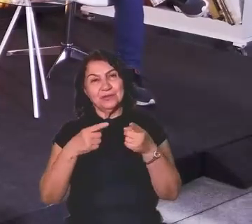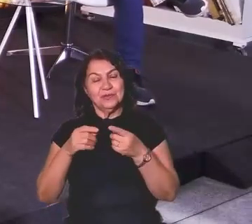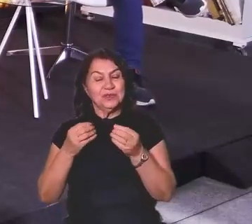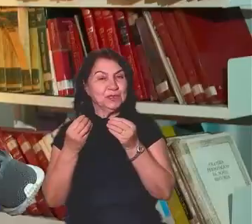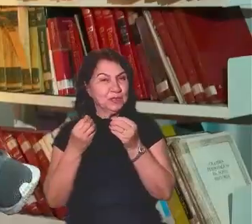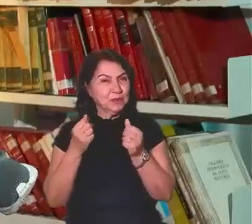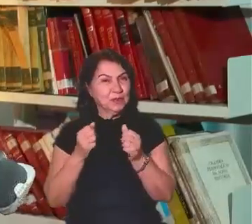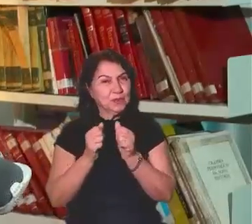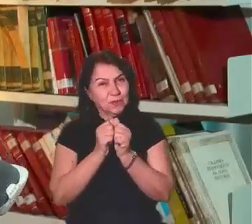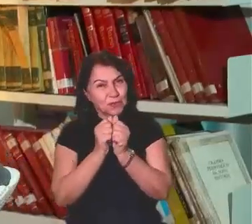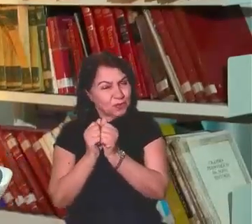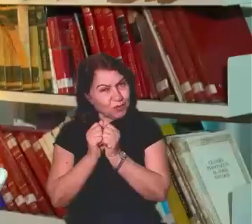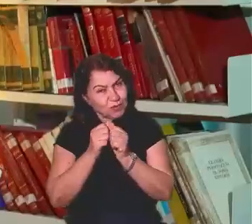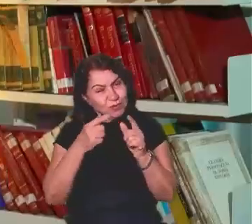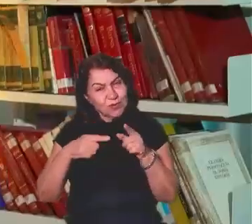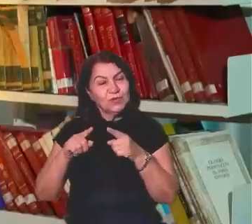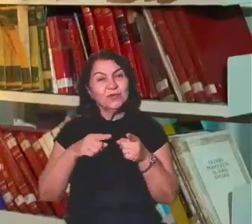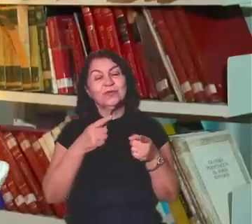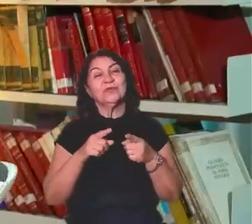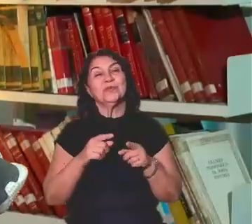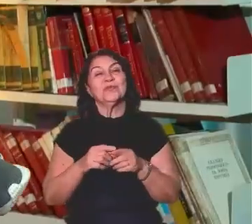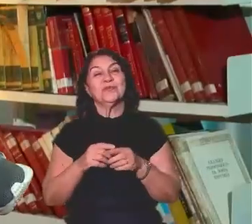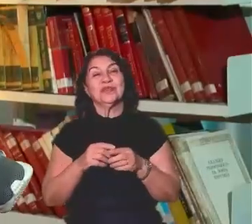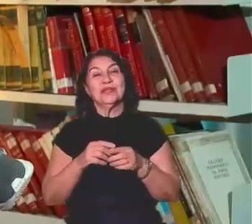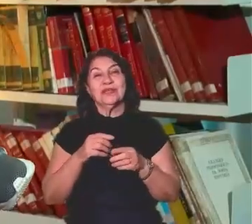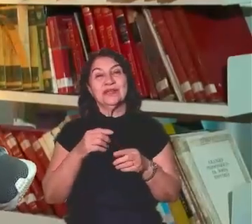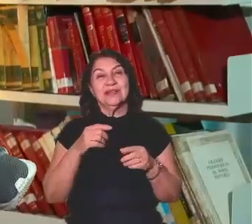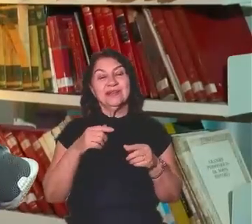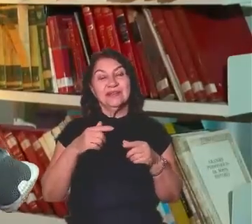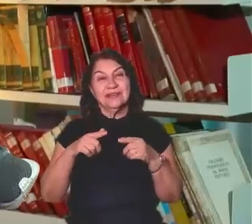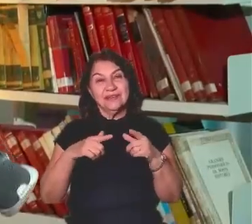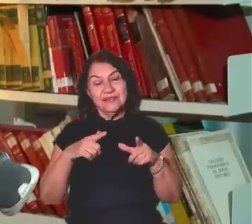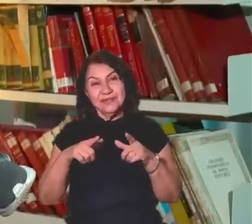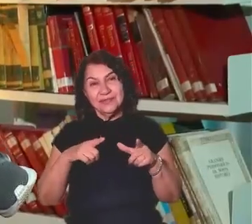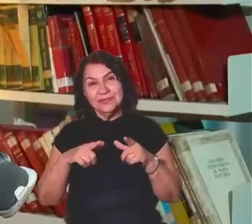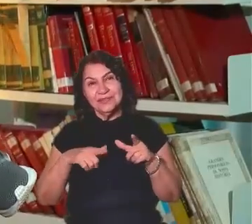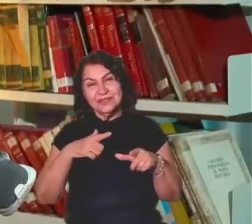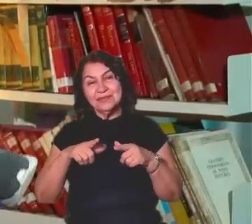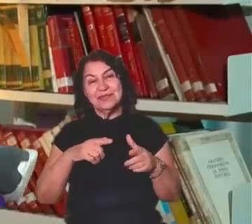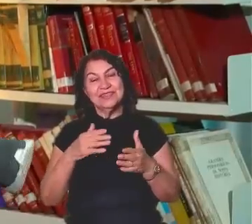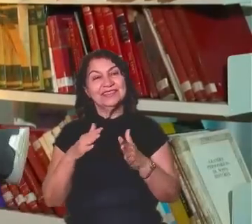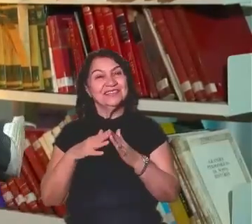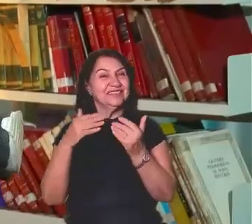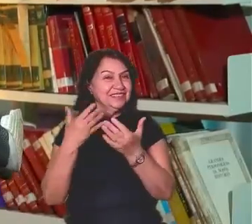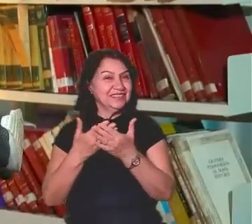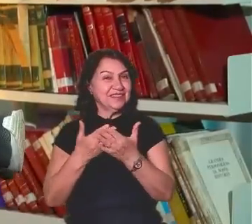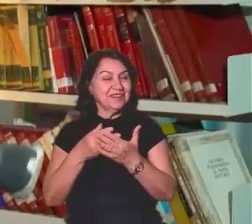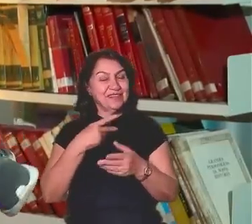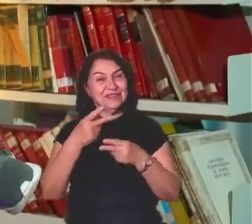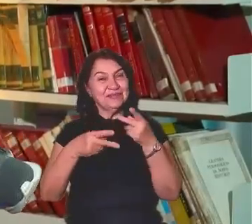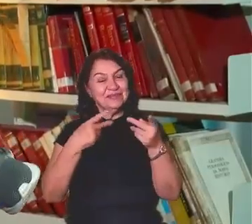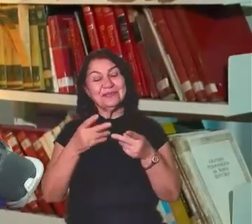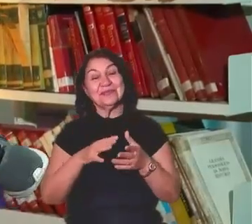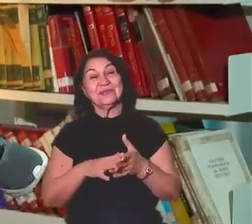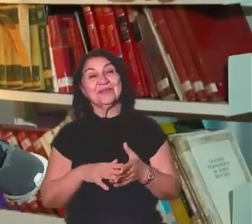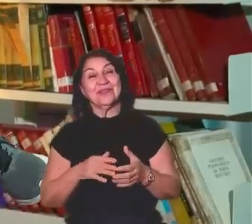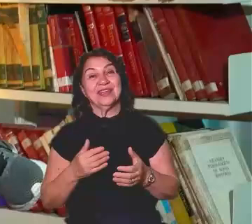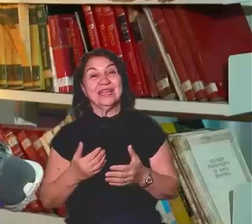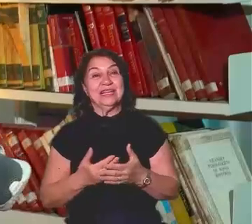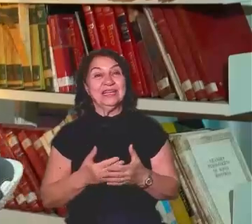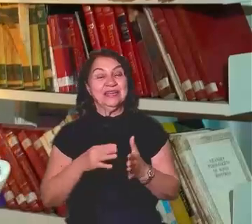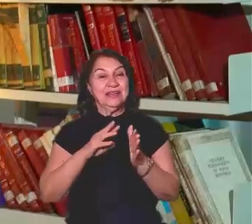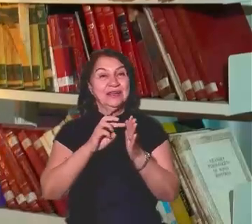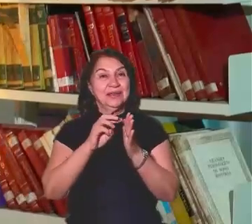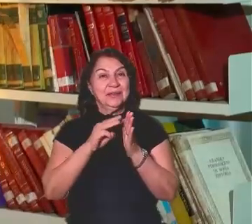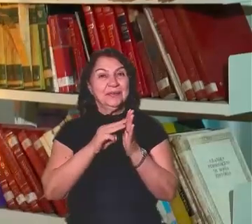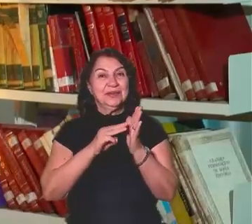com música. A aula precisa ser musical. Fala do seu trabalho na escola, comenta aí sobre essa. Muito da hora, muito da hora. Essa